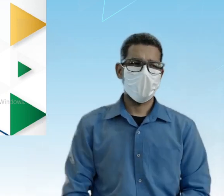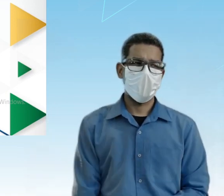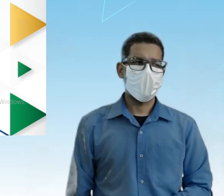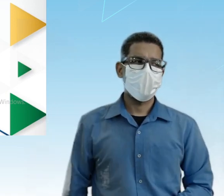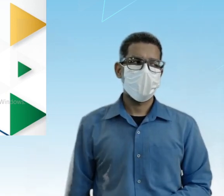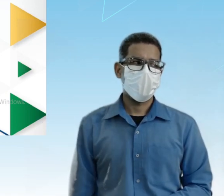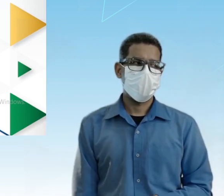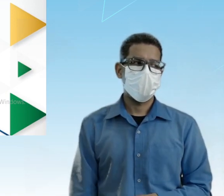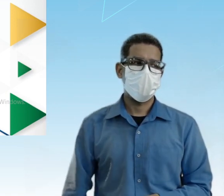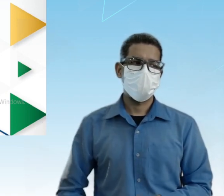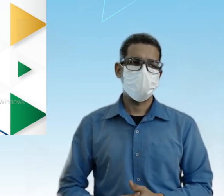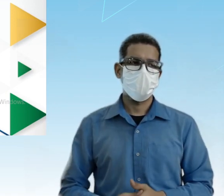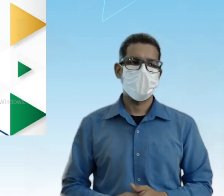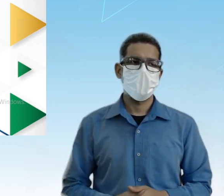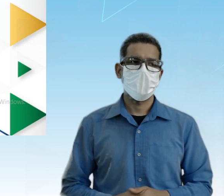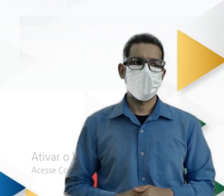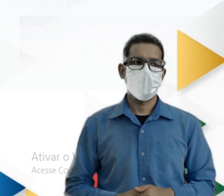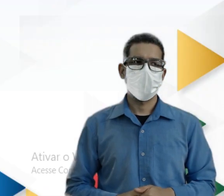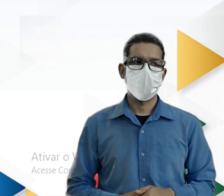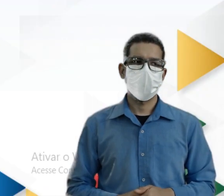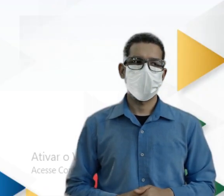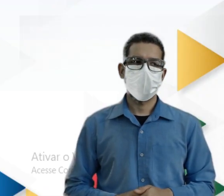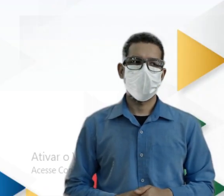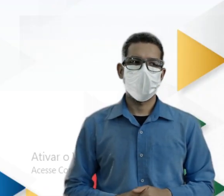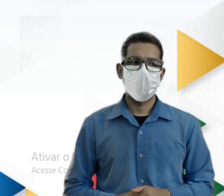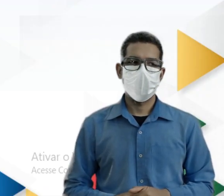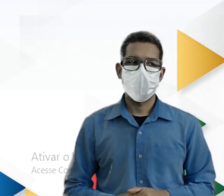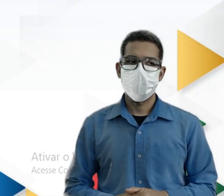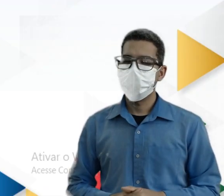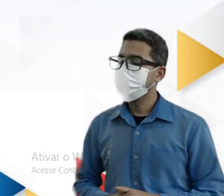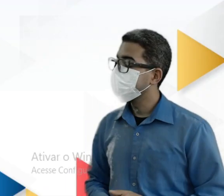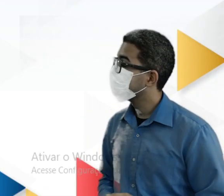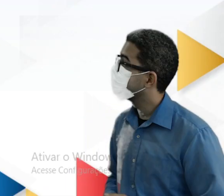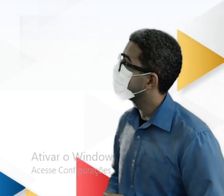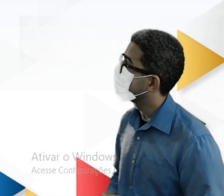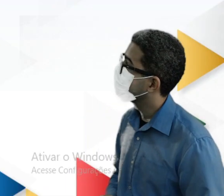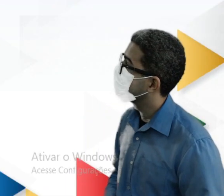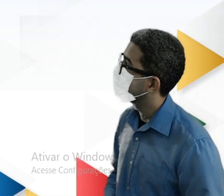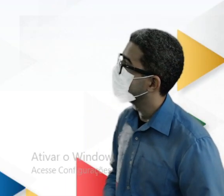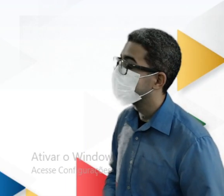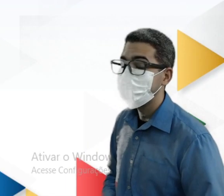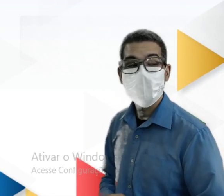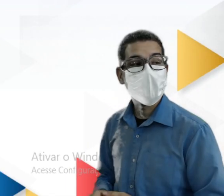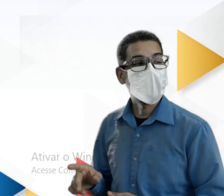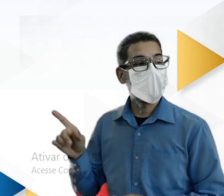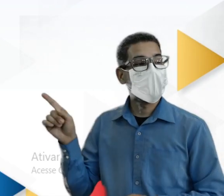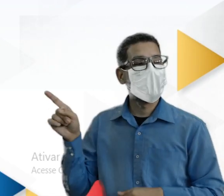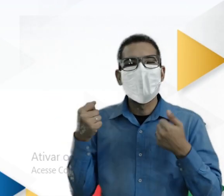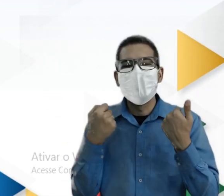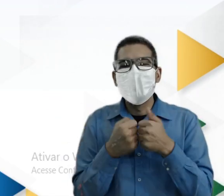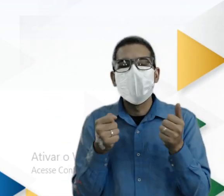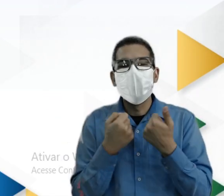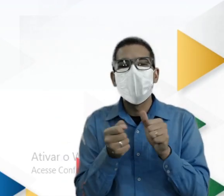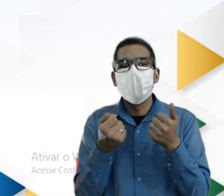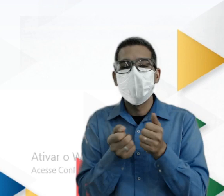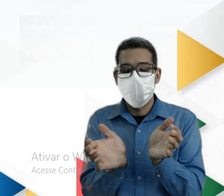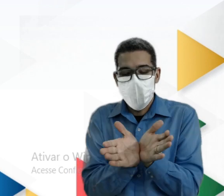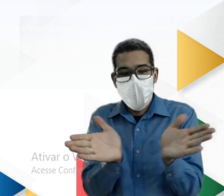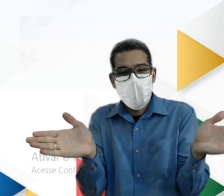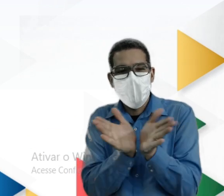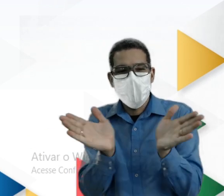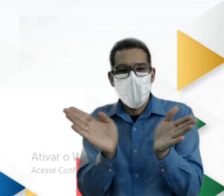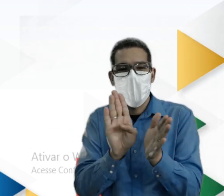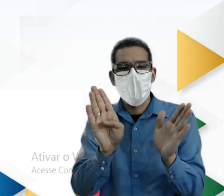nosso território brasileiro. Aí, por isso que eu não coloquei aí o Camaragibe, Conde da Boa Vista, nem o Rio